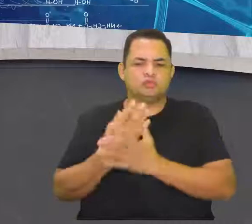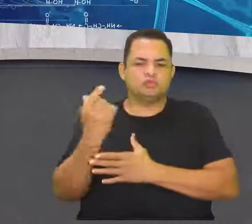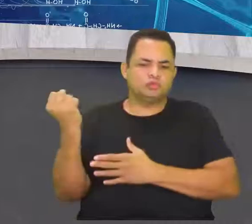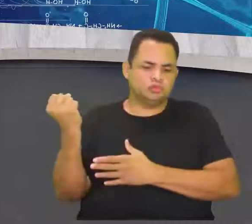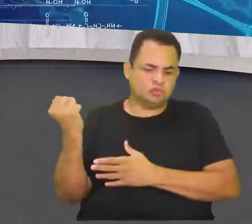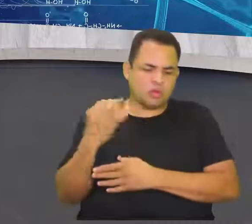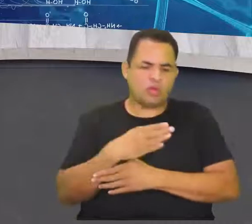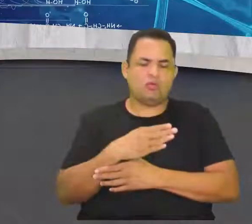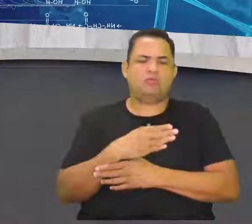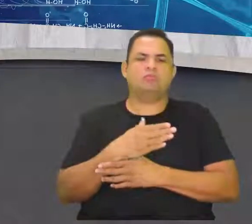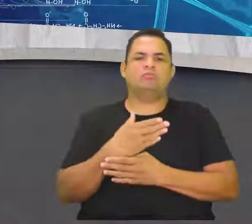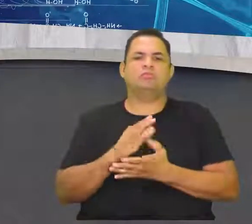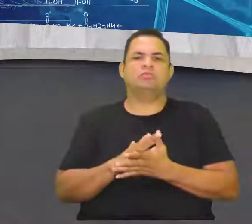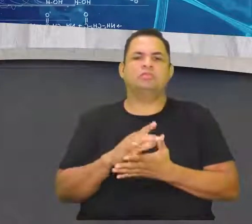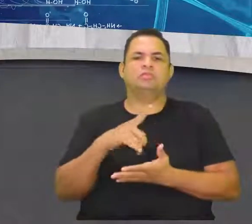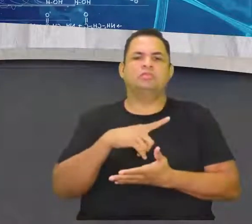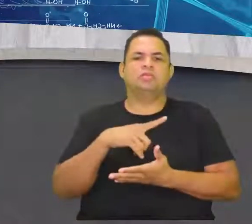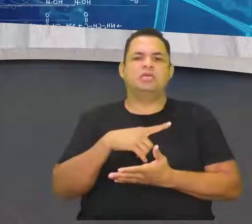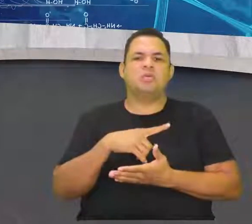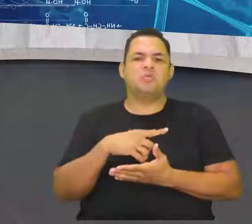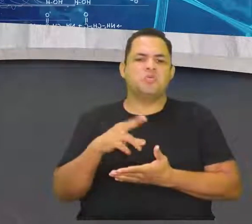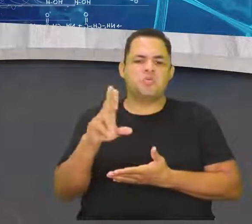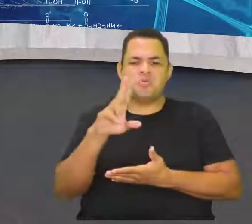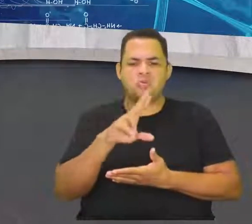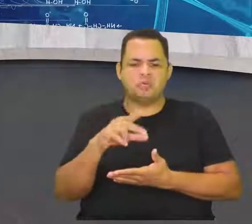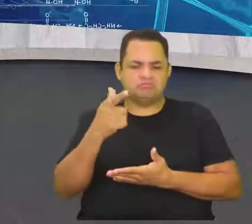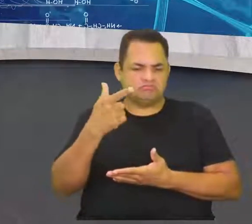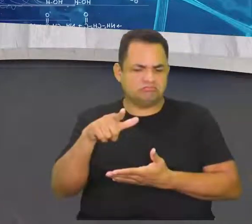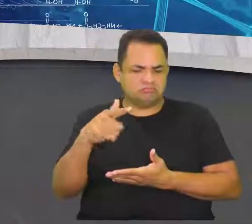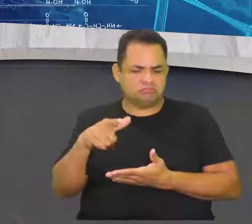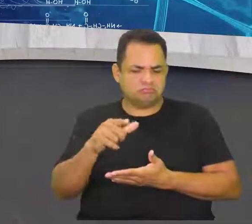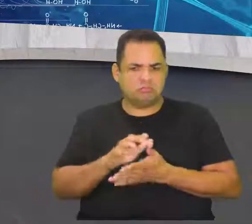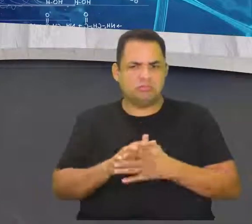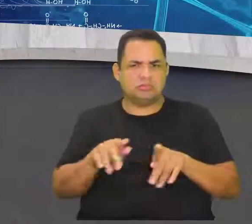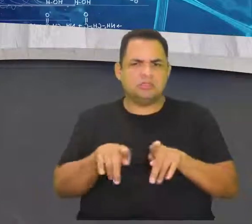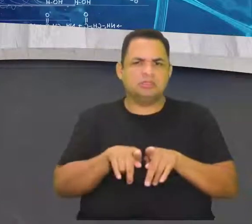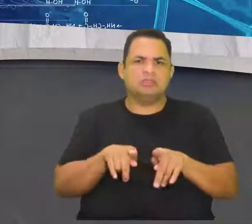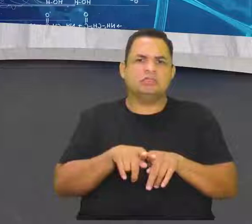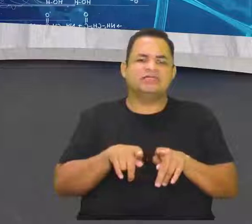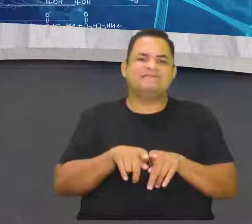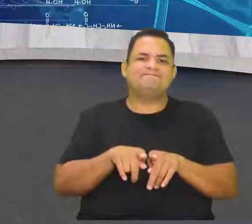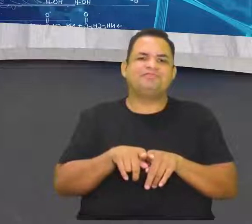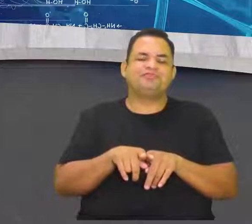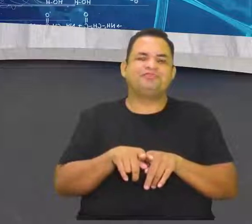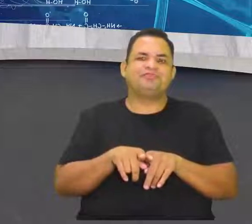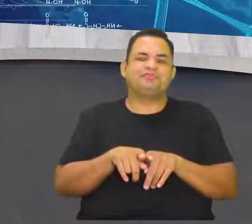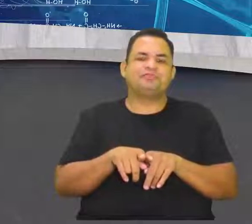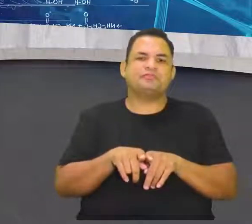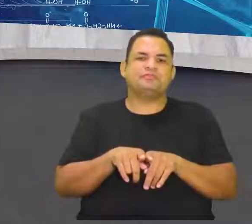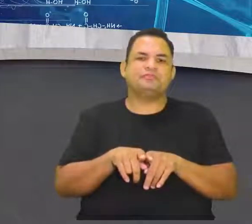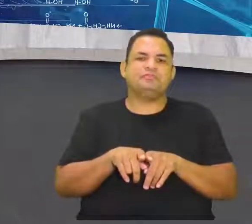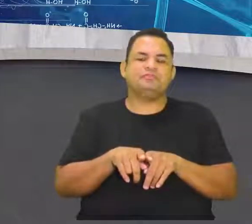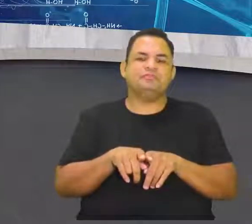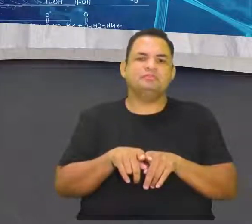do consumismo que isso também gera a situação de que nós temos